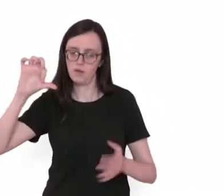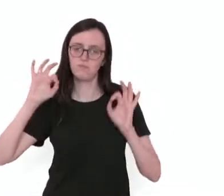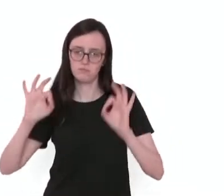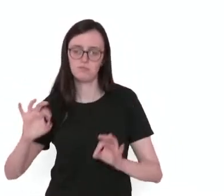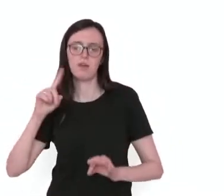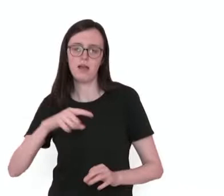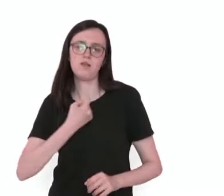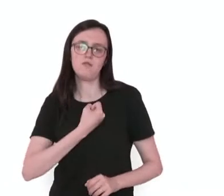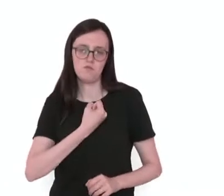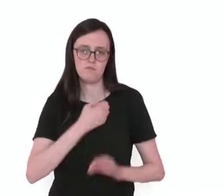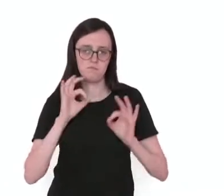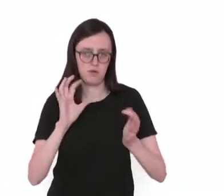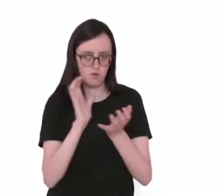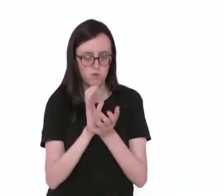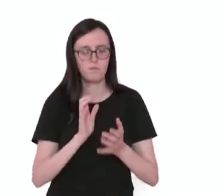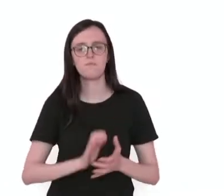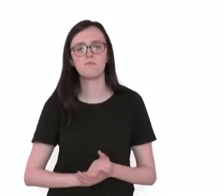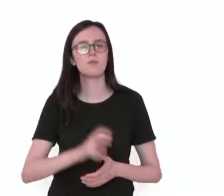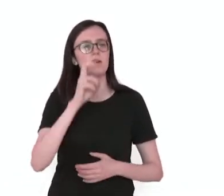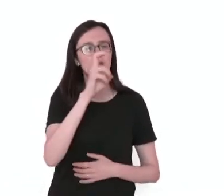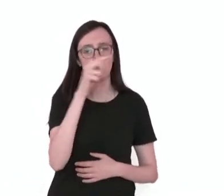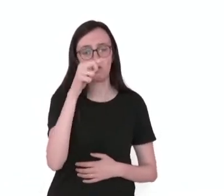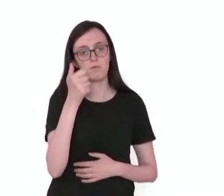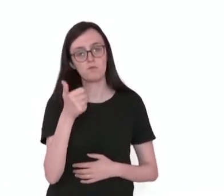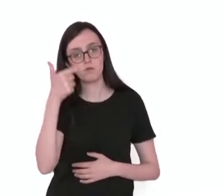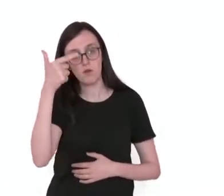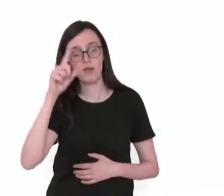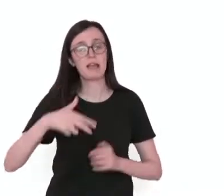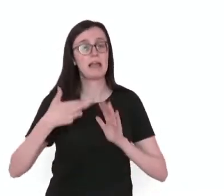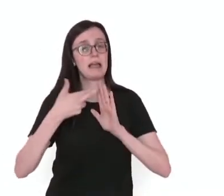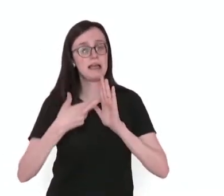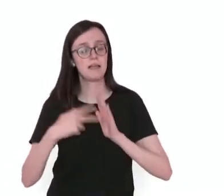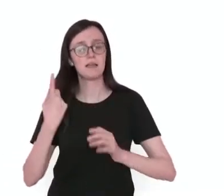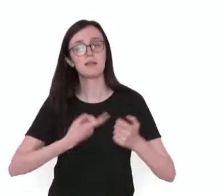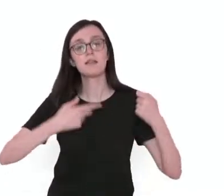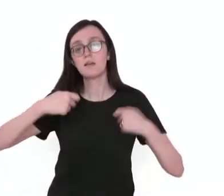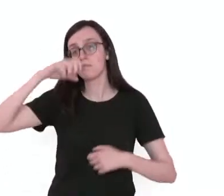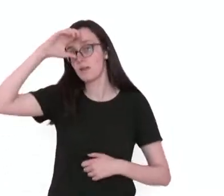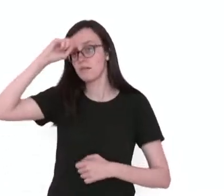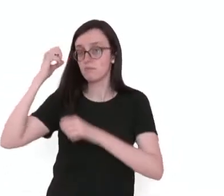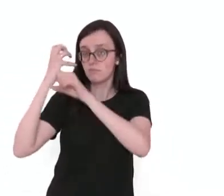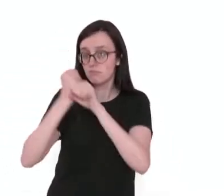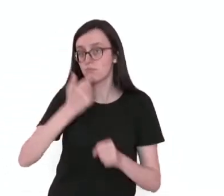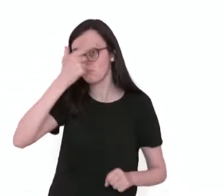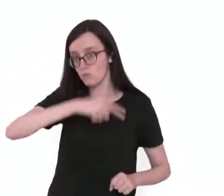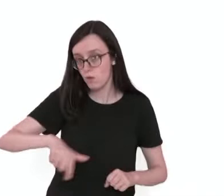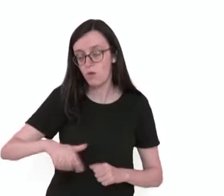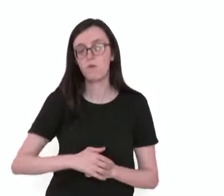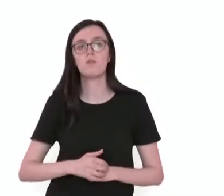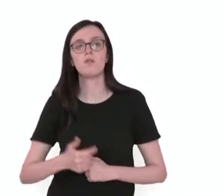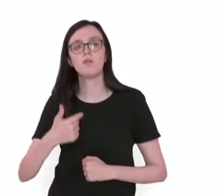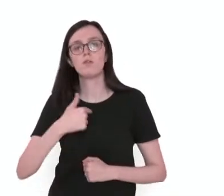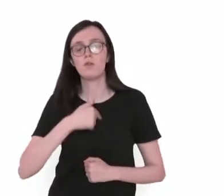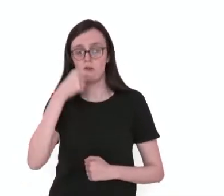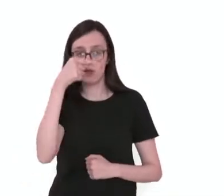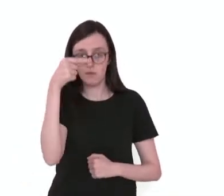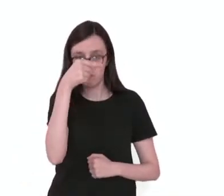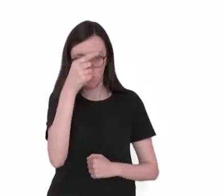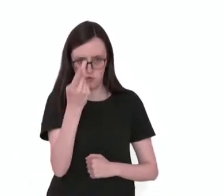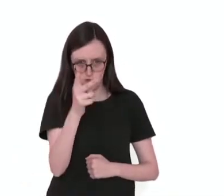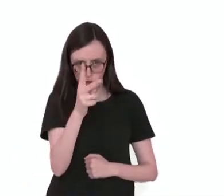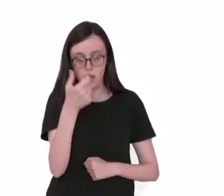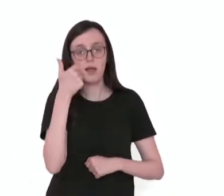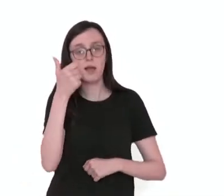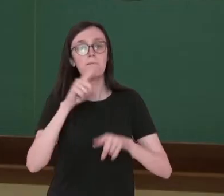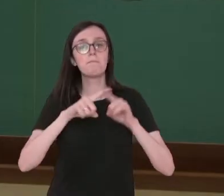inteiro. 5 menos 12, aqui vem aquelas regrinhas que a gente precisa relembrar. Eu faço a subtração entre os dois e